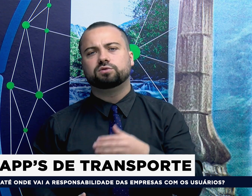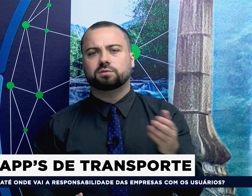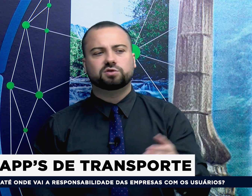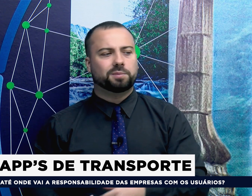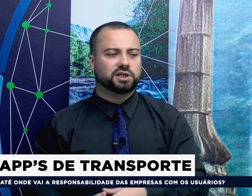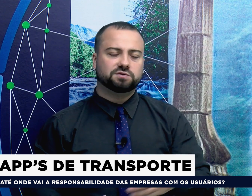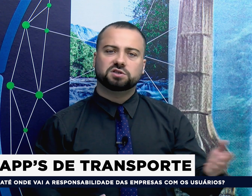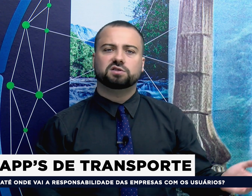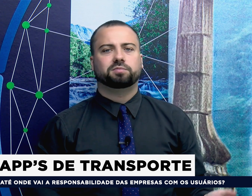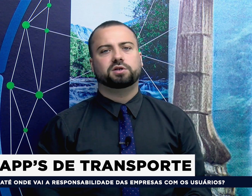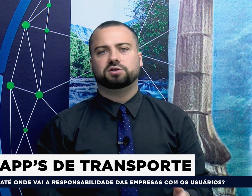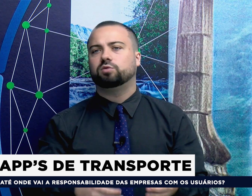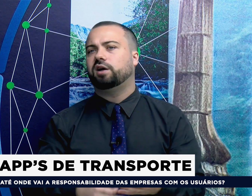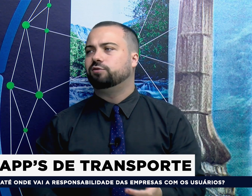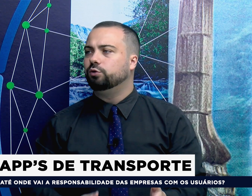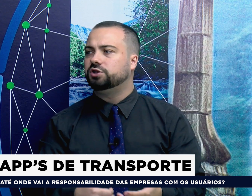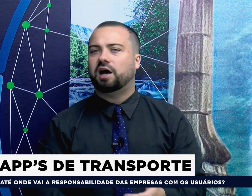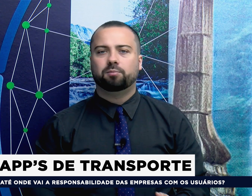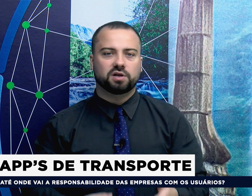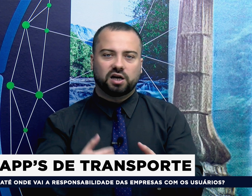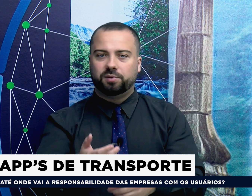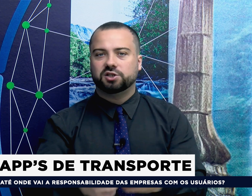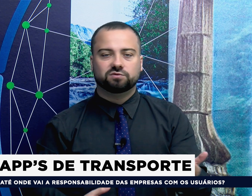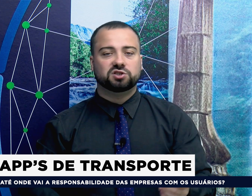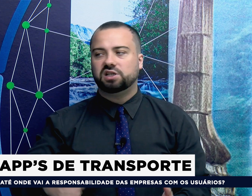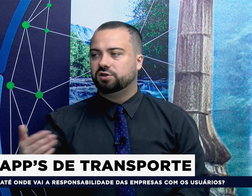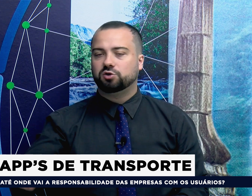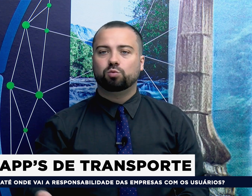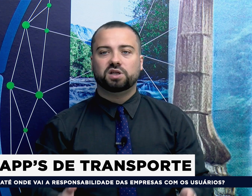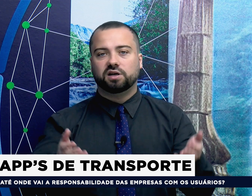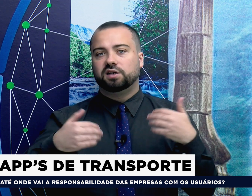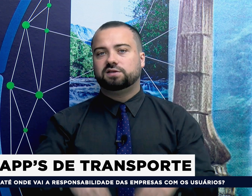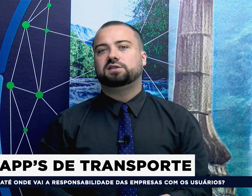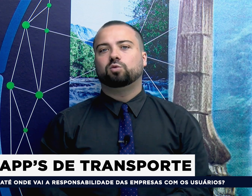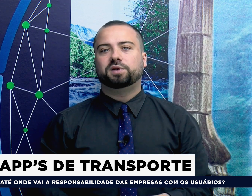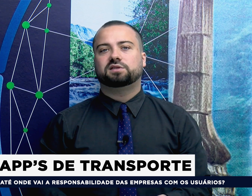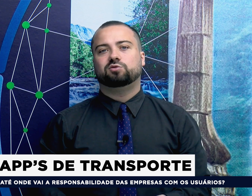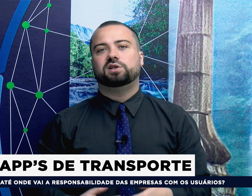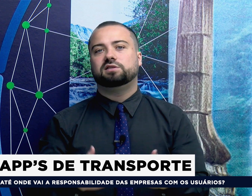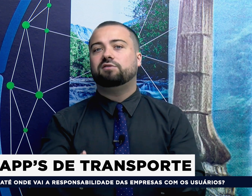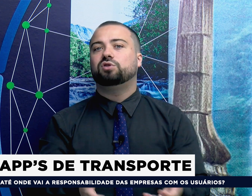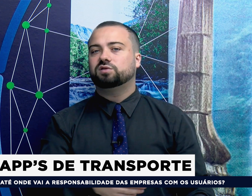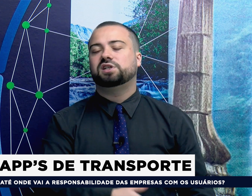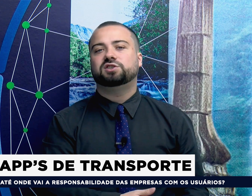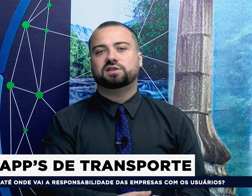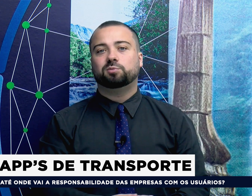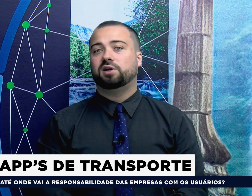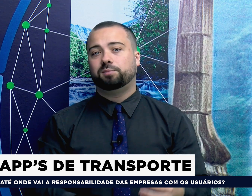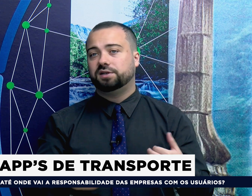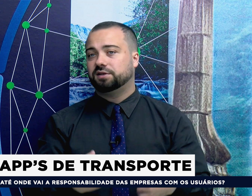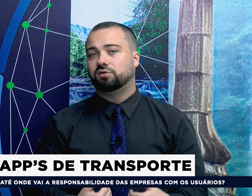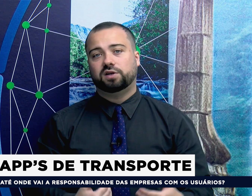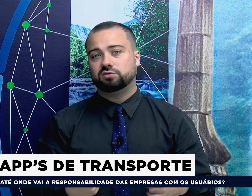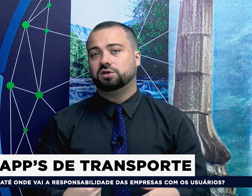inclui unicamente os aplicativos de transporte, inclui iFood, Rappi, aplicativos de delivery de comida, se o prestador ele deve ou não ser registrado